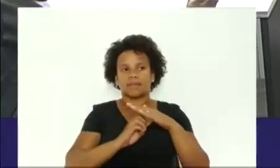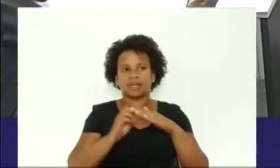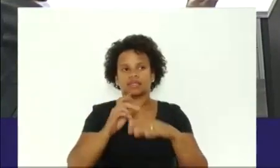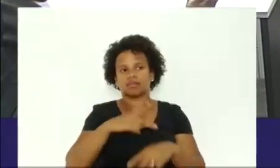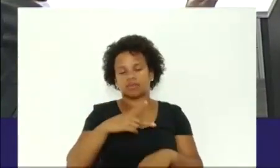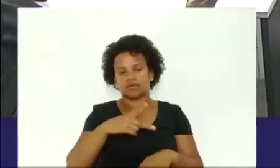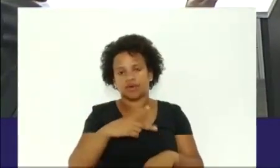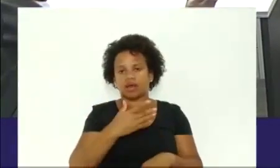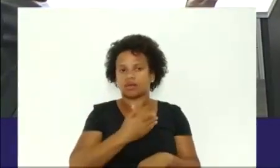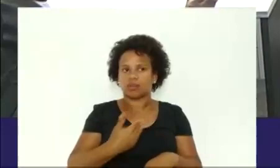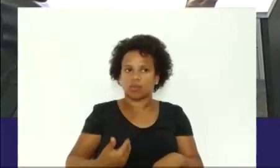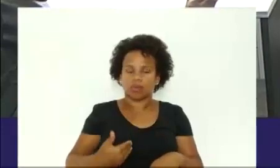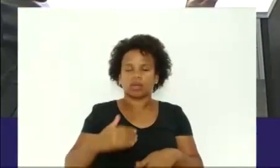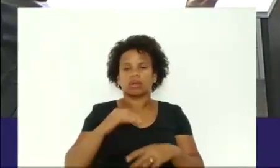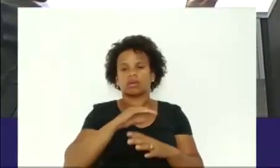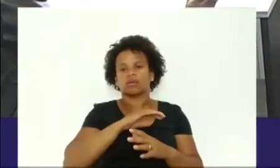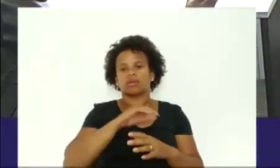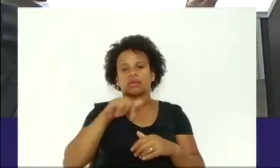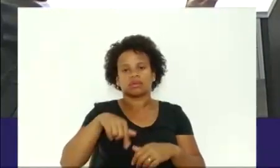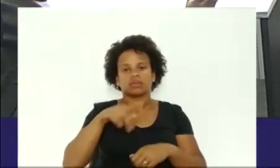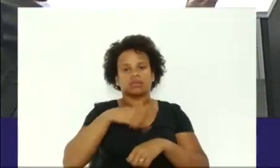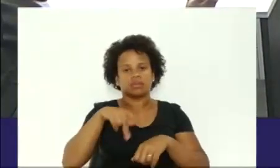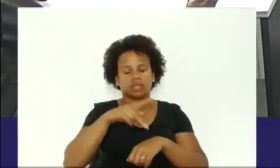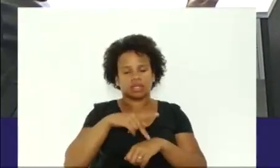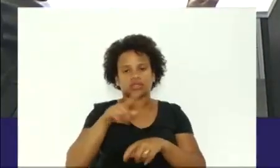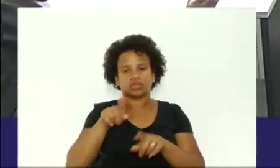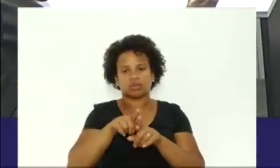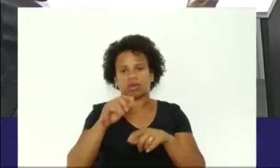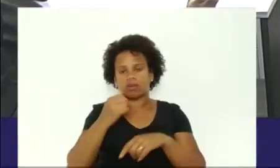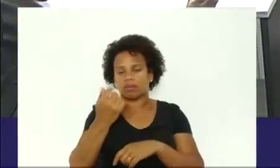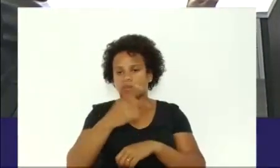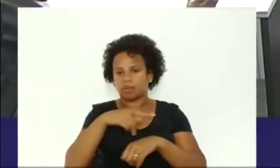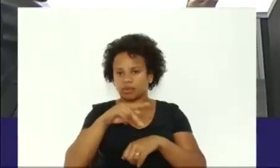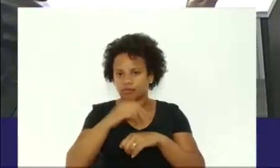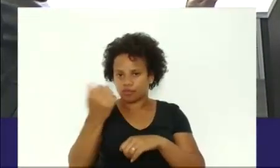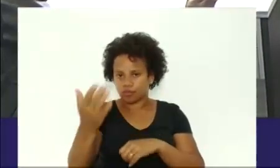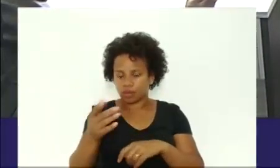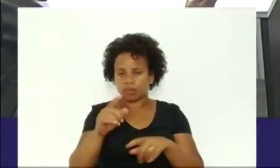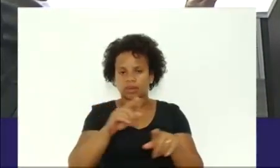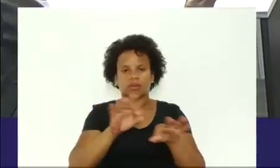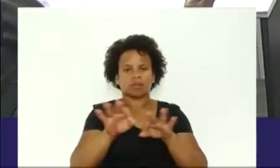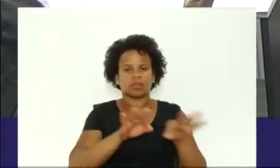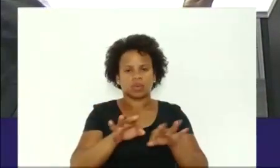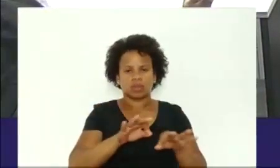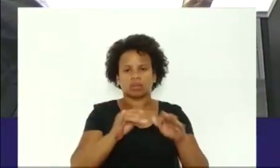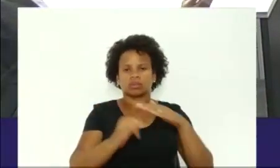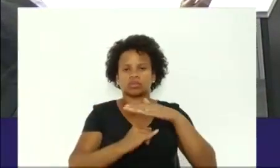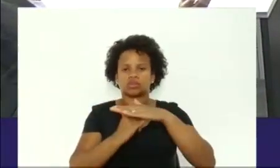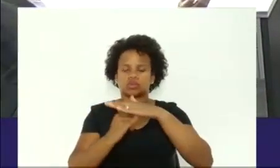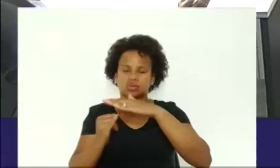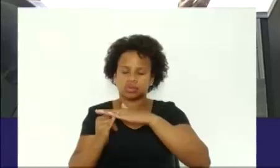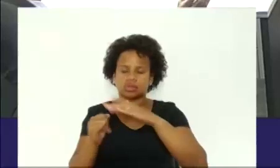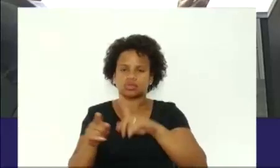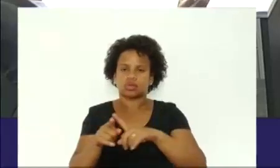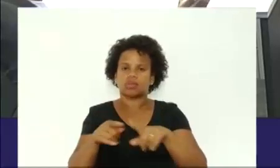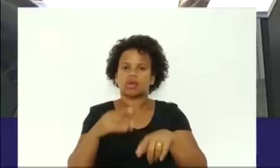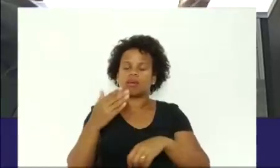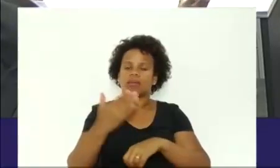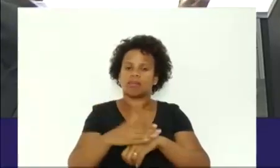e internacionais, na implantação de diversos programas nas instituições e na profissionalização do serviço